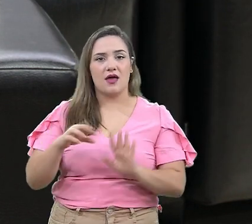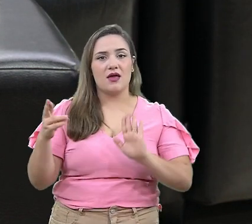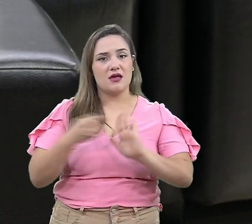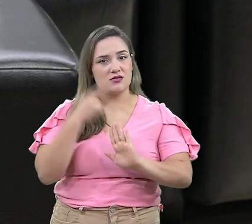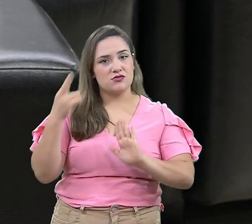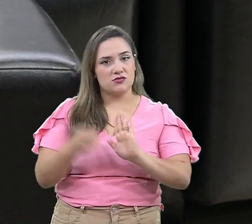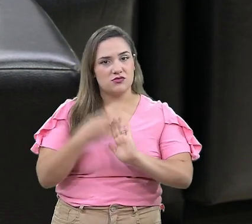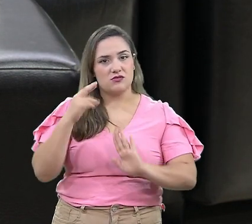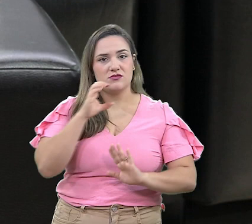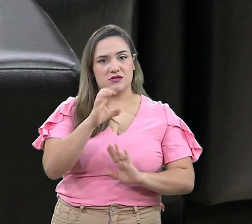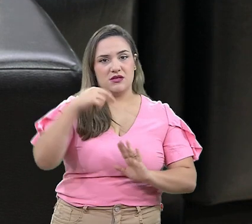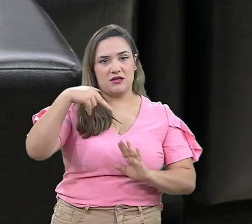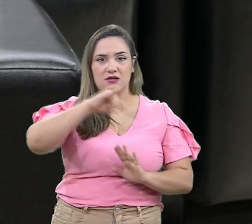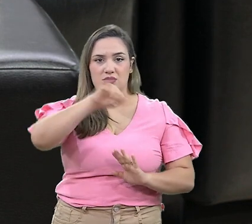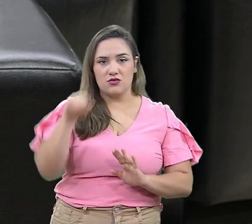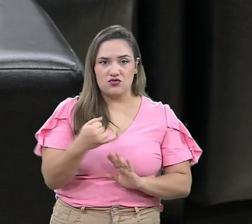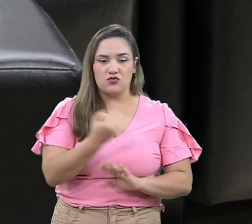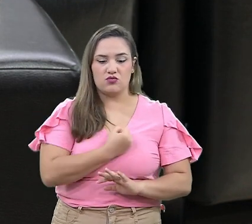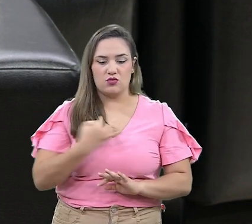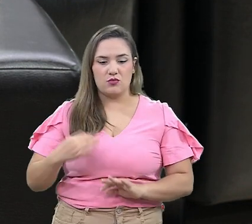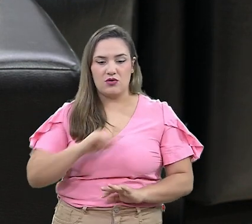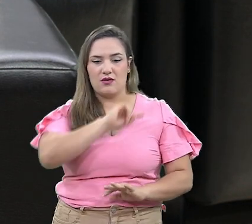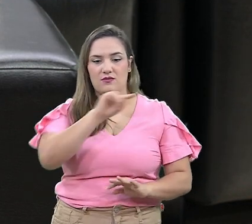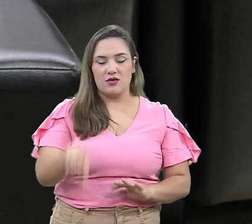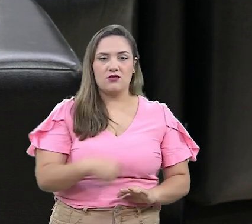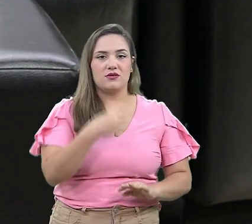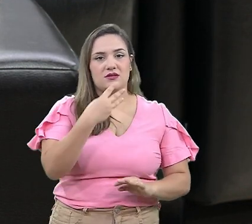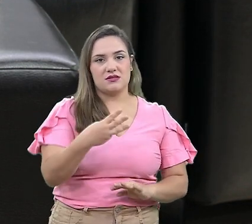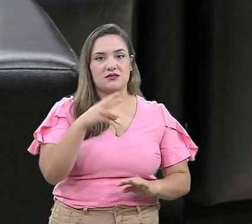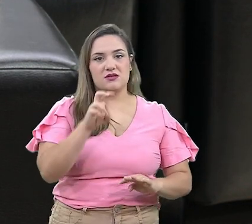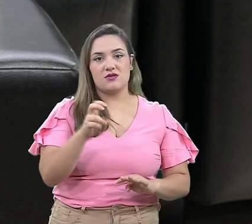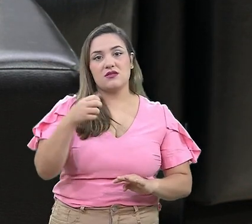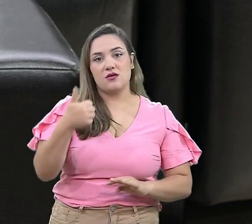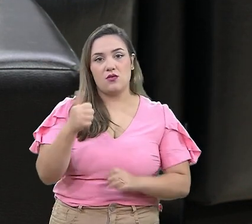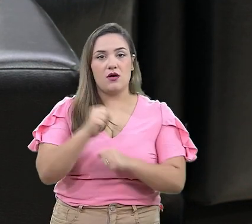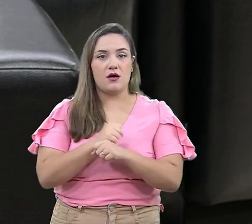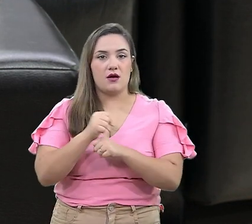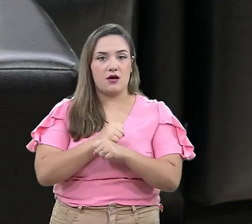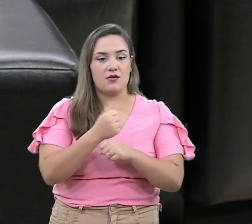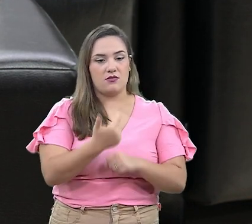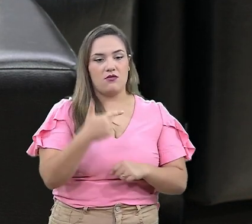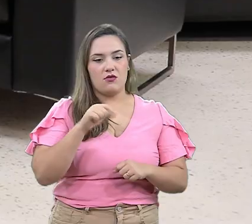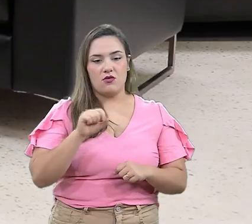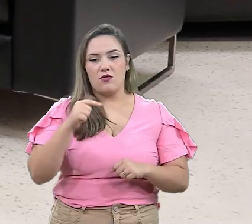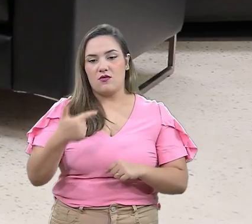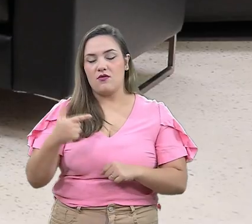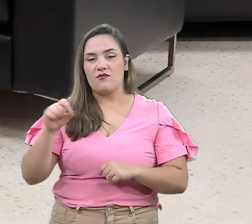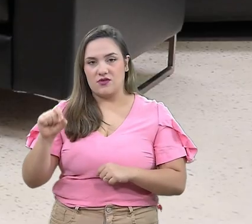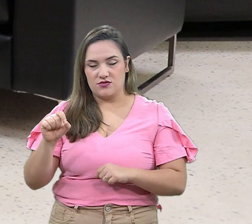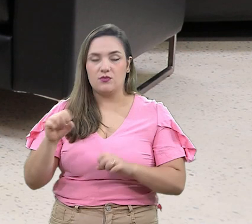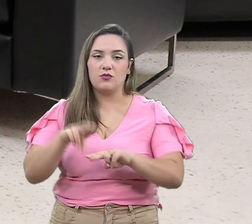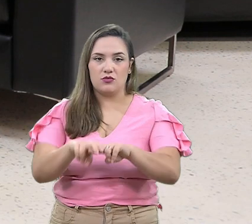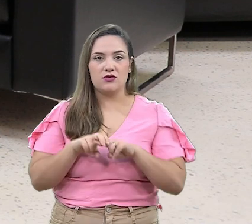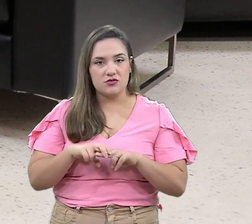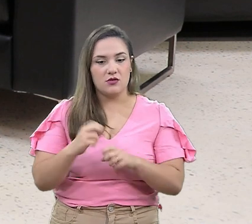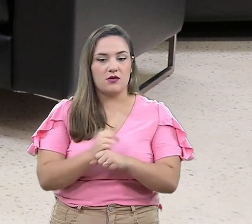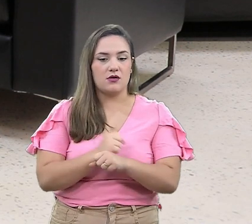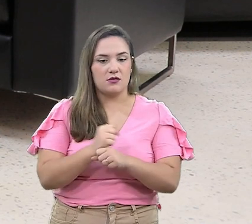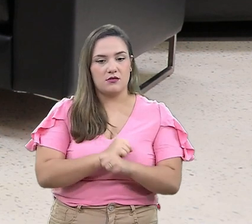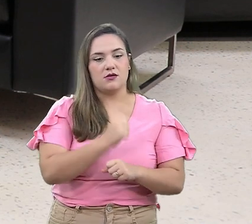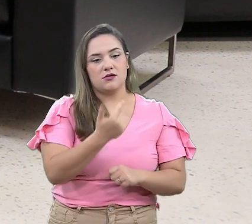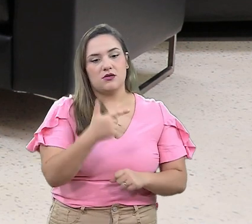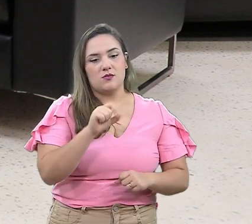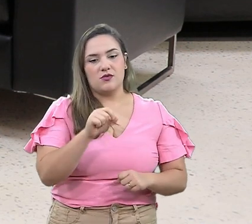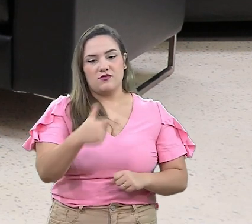através de uma resolução, a número 351, em 2020. A partir de